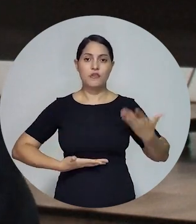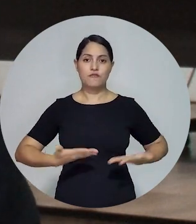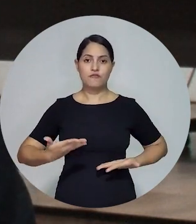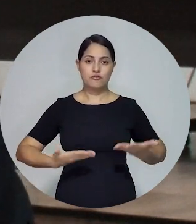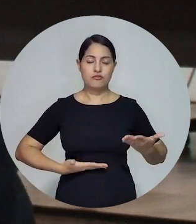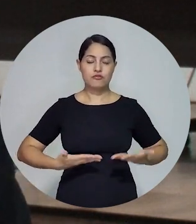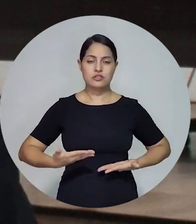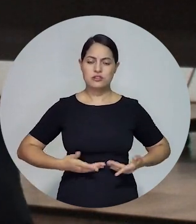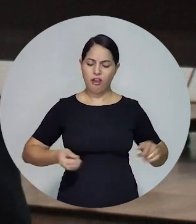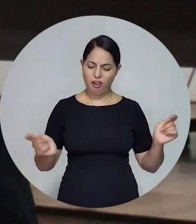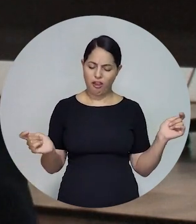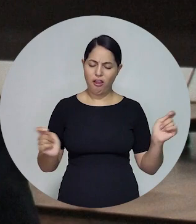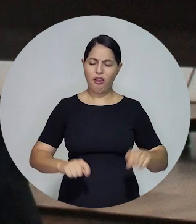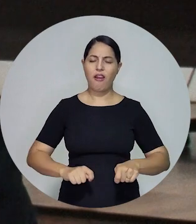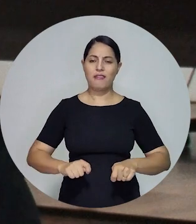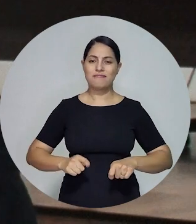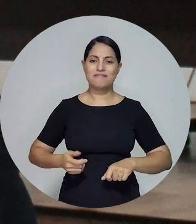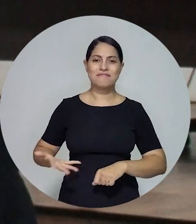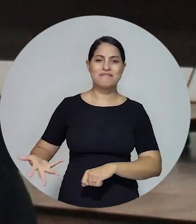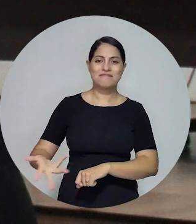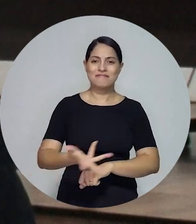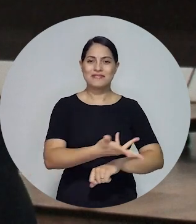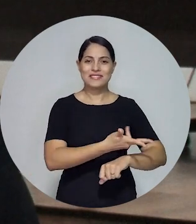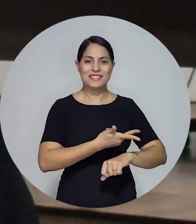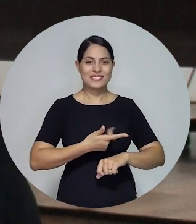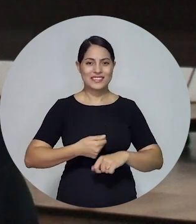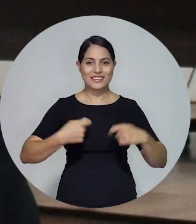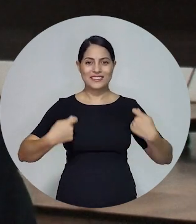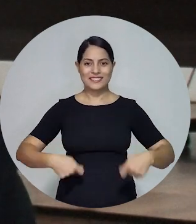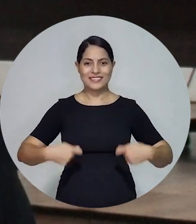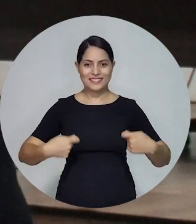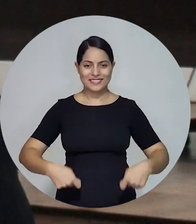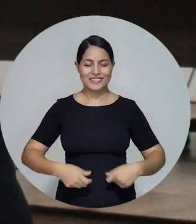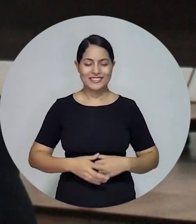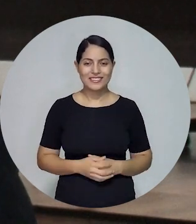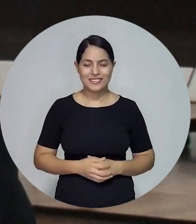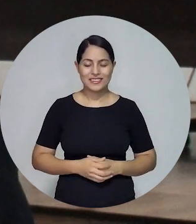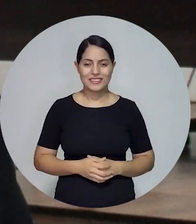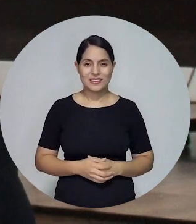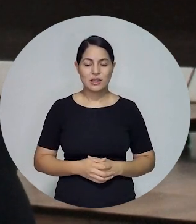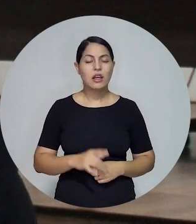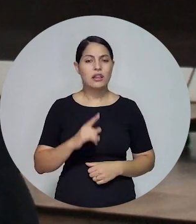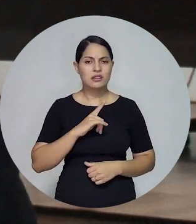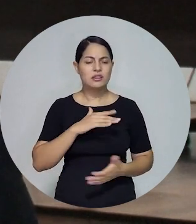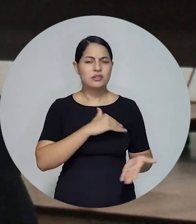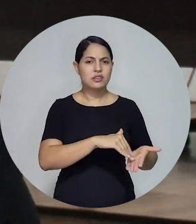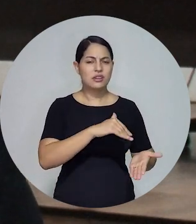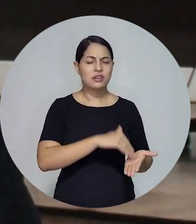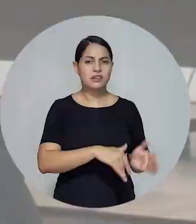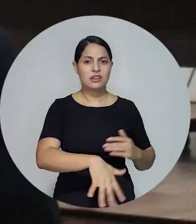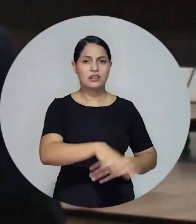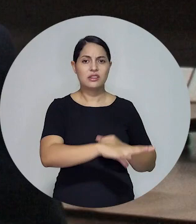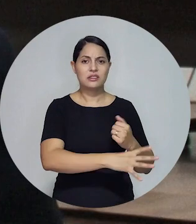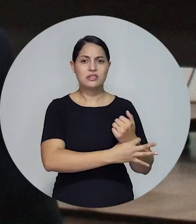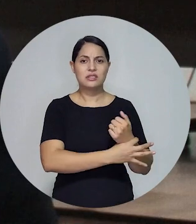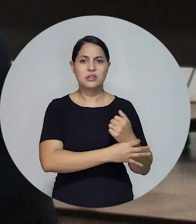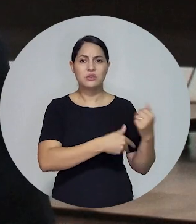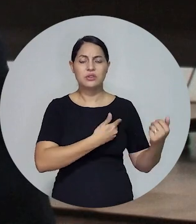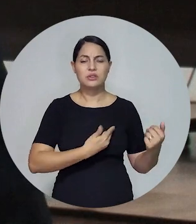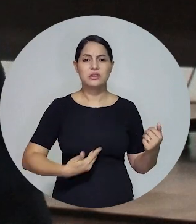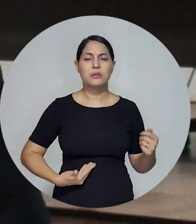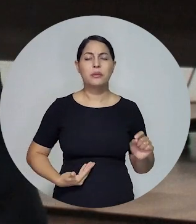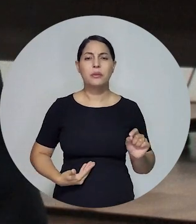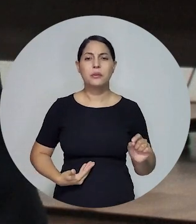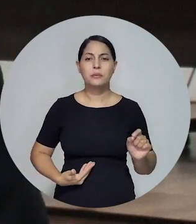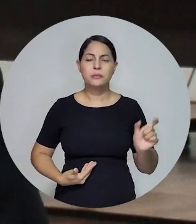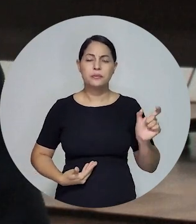seu munus exercer a sua função com a competência e as atribuições necessárias e devidas. Tivemos com o